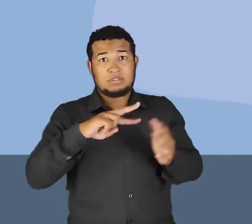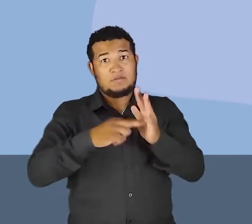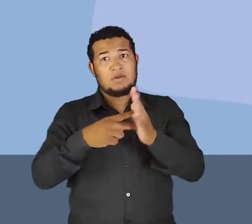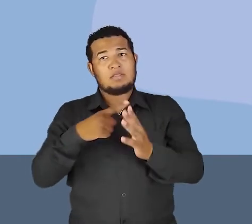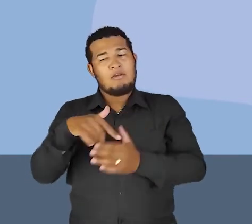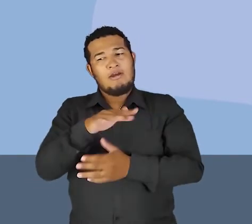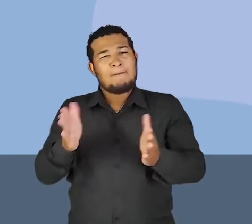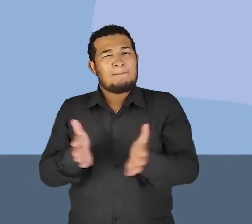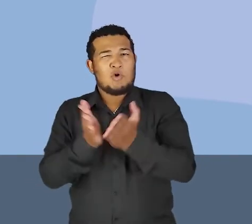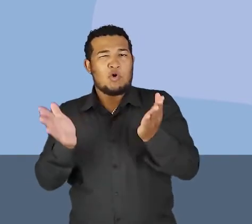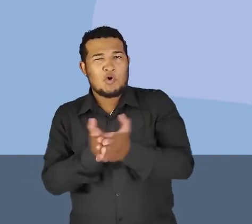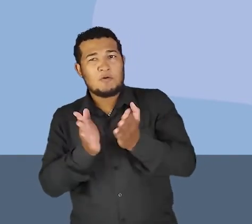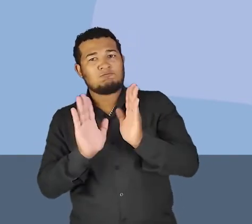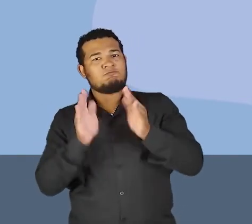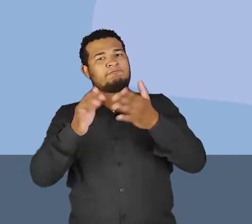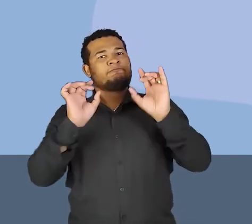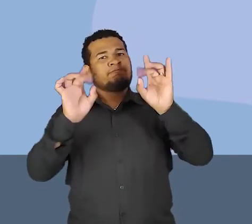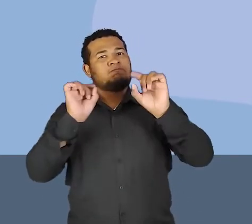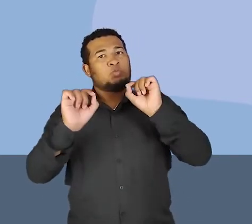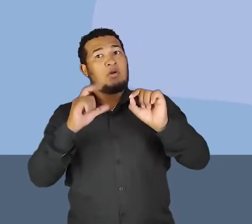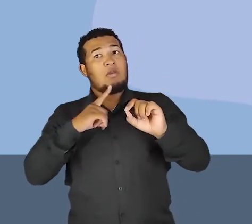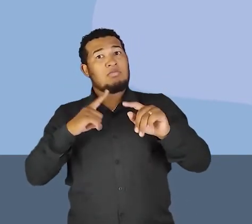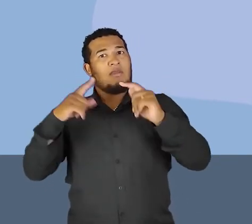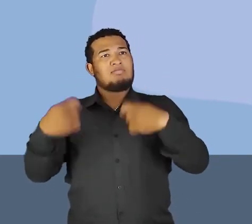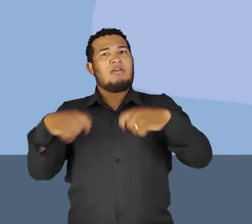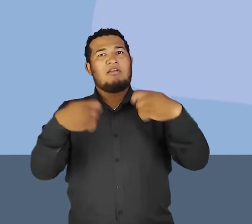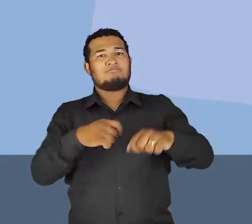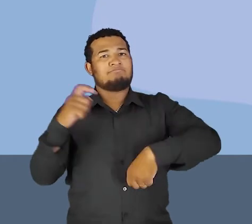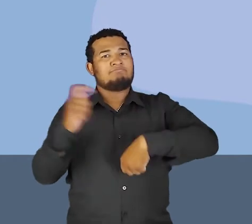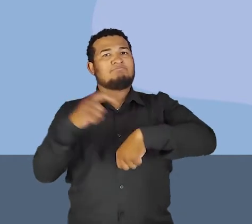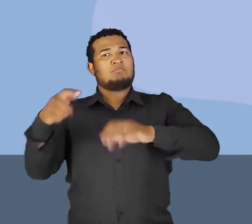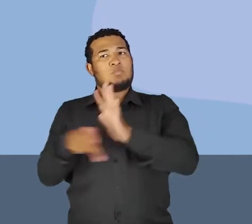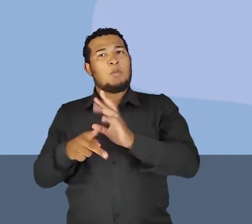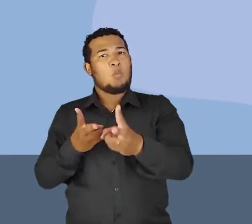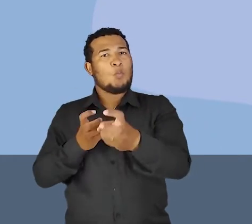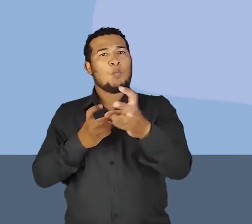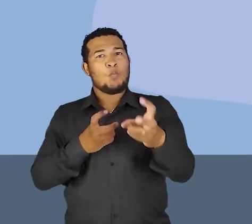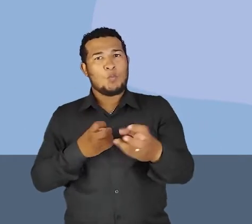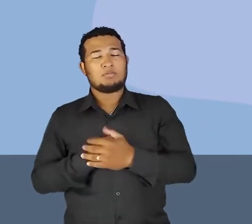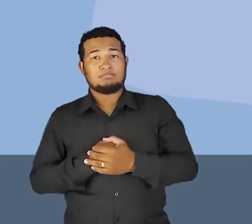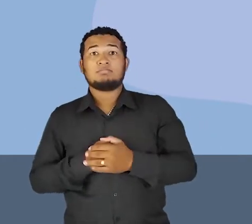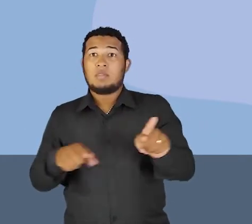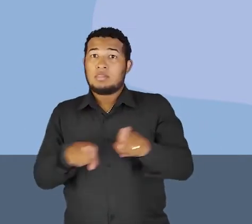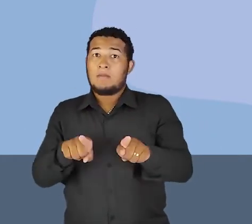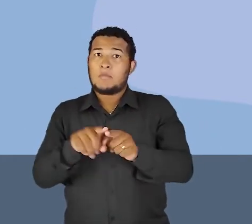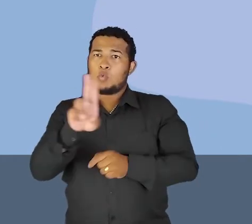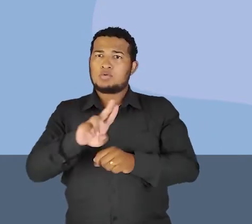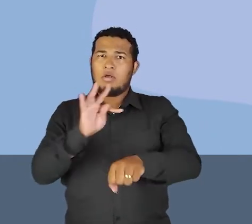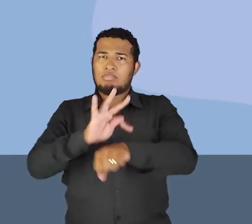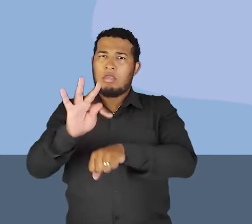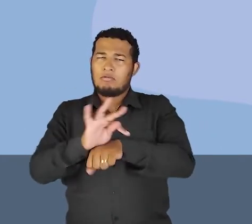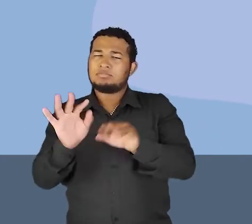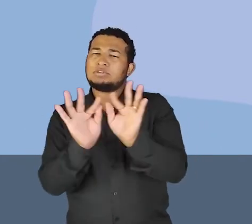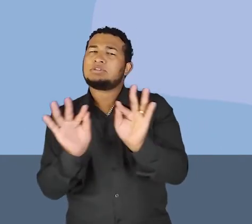mais pobres, destinadas a atender às necessidades imediatas do consumo. O uso de técnicas rudimentares